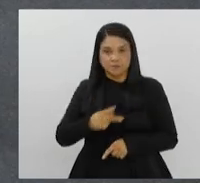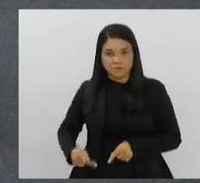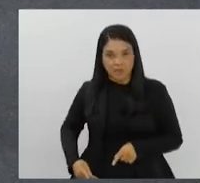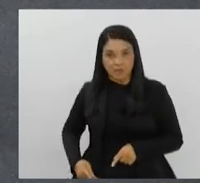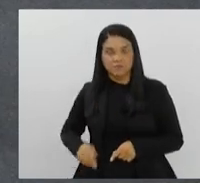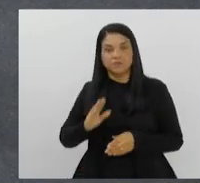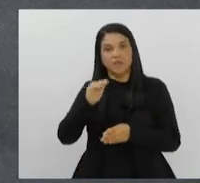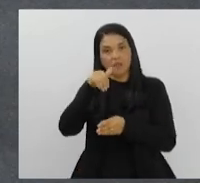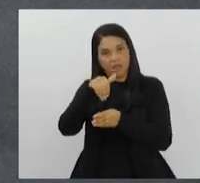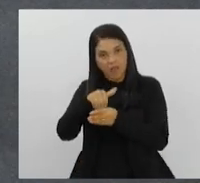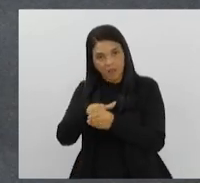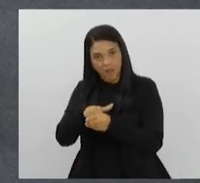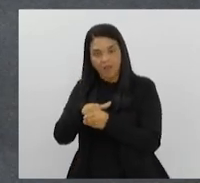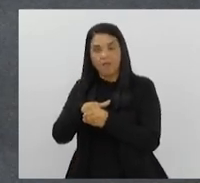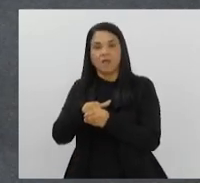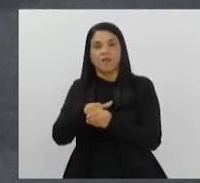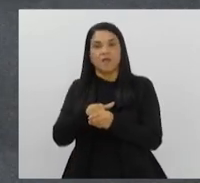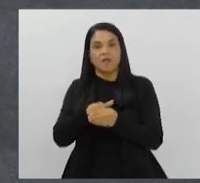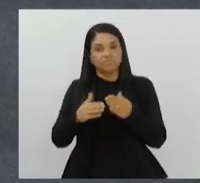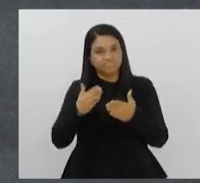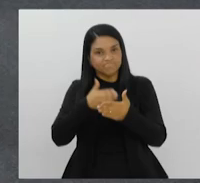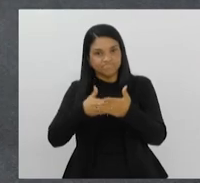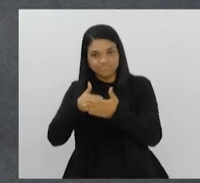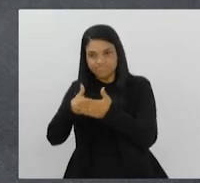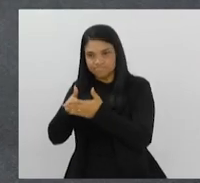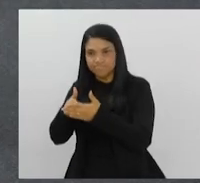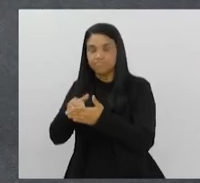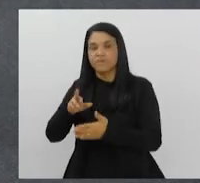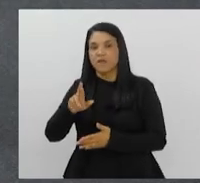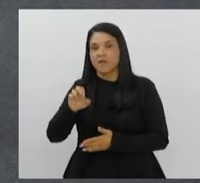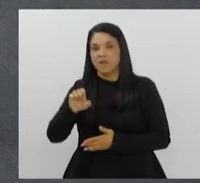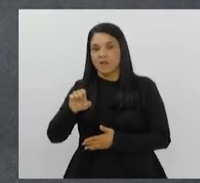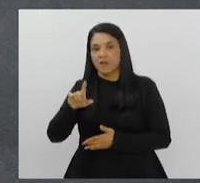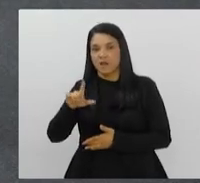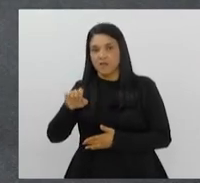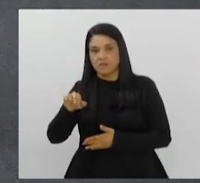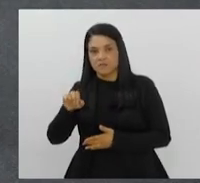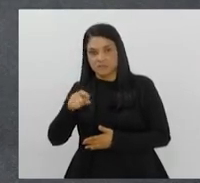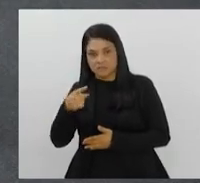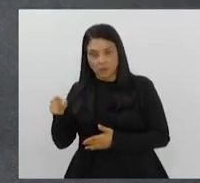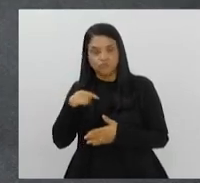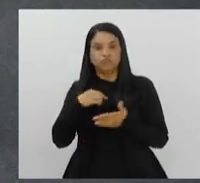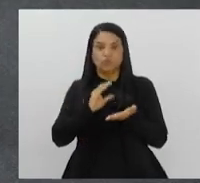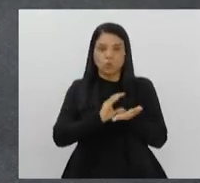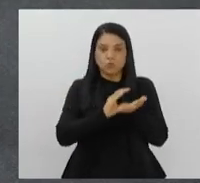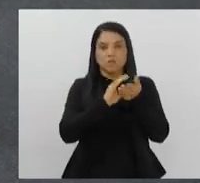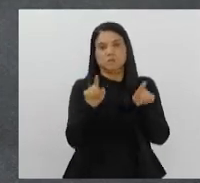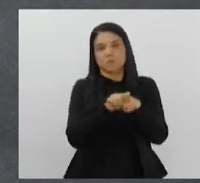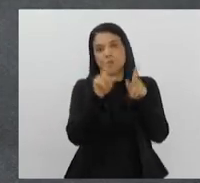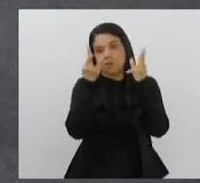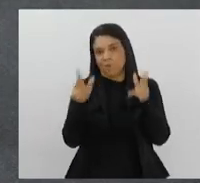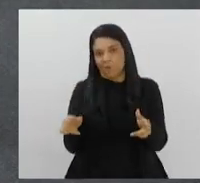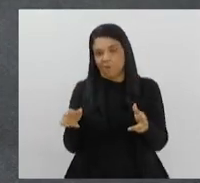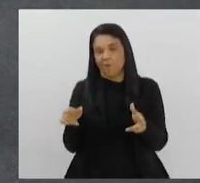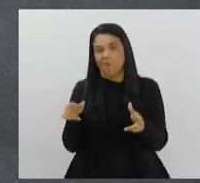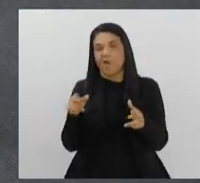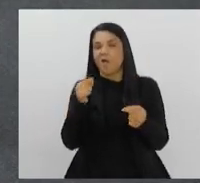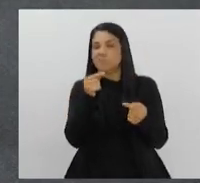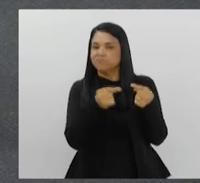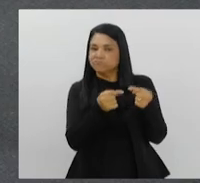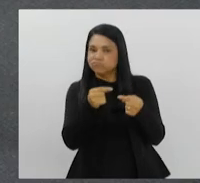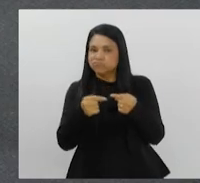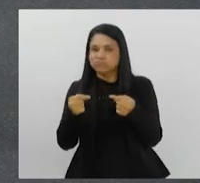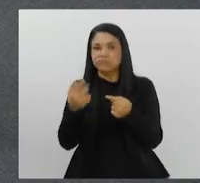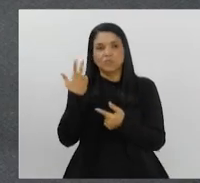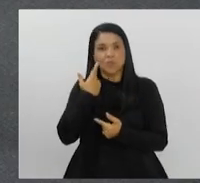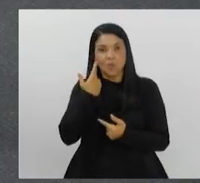de reeleição, no governo do Estado eu entendia que também no Conselho tinha que ter. Um debate comum, ideológico, faz parte.